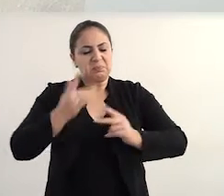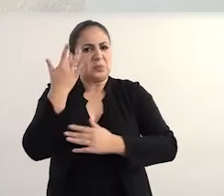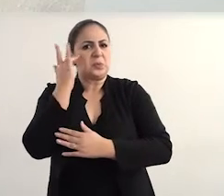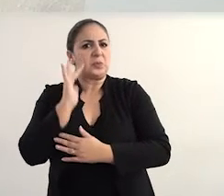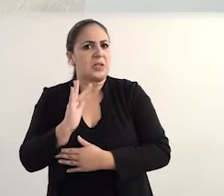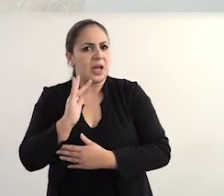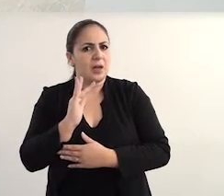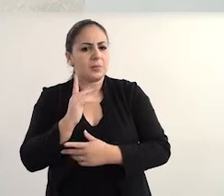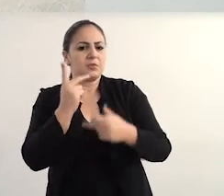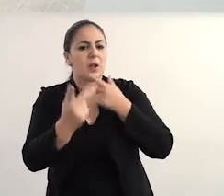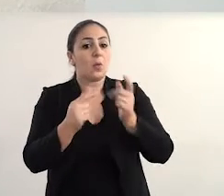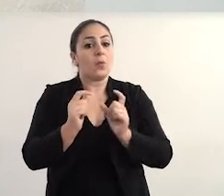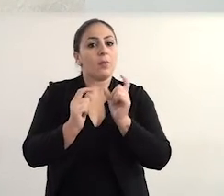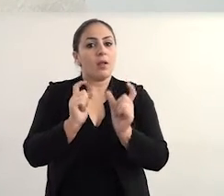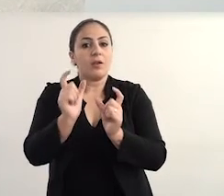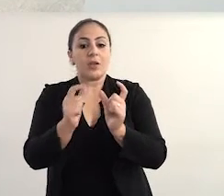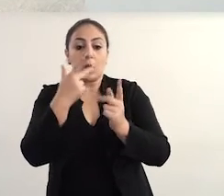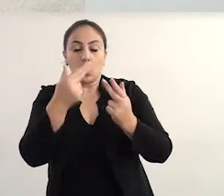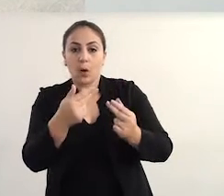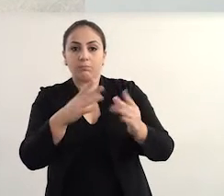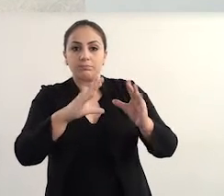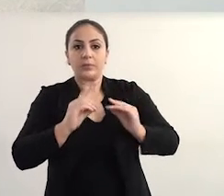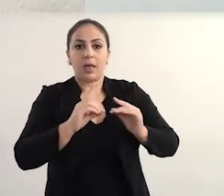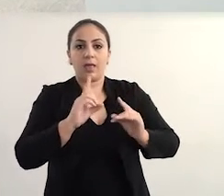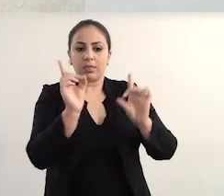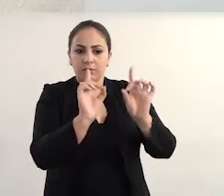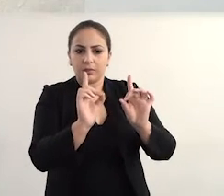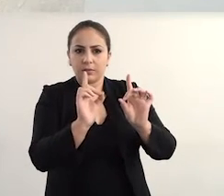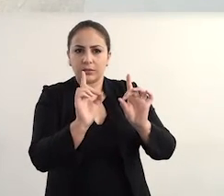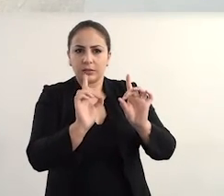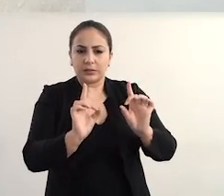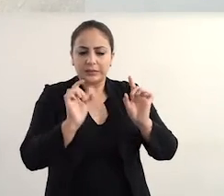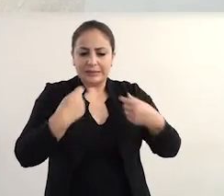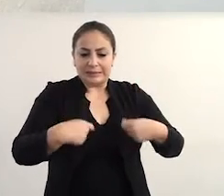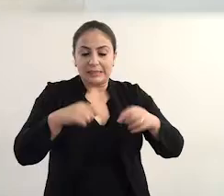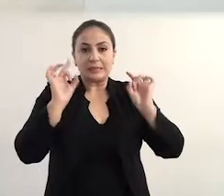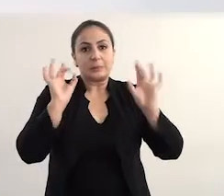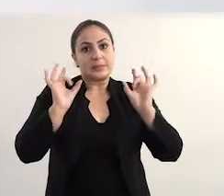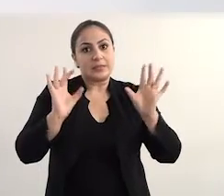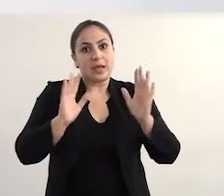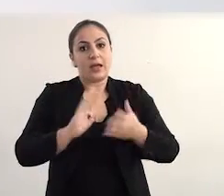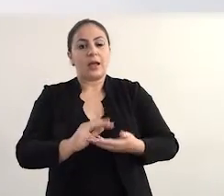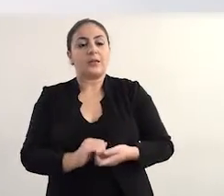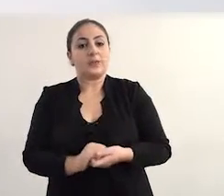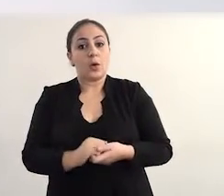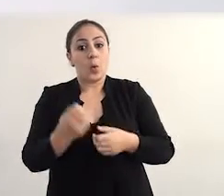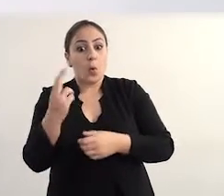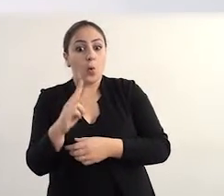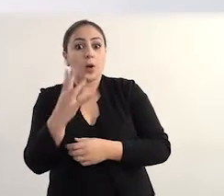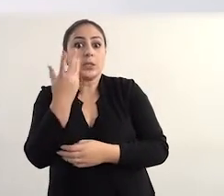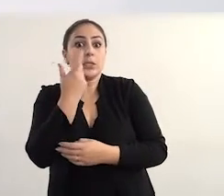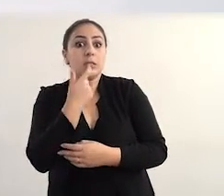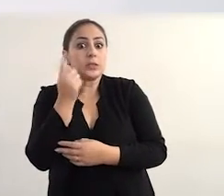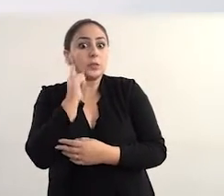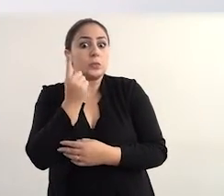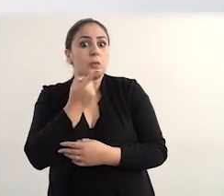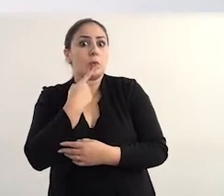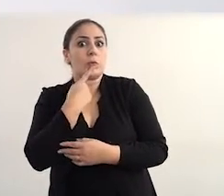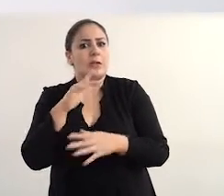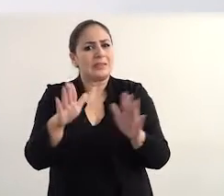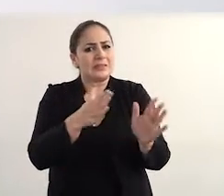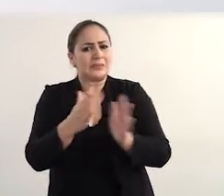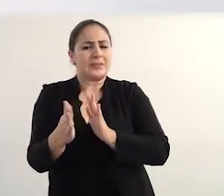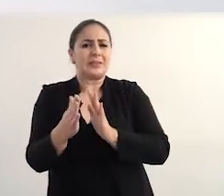trazem outras nomenclaturas, como portadora de necessidades especiais, A própria criança surda também,